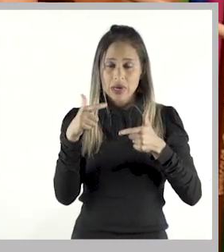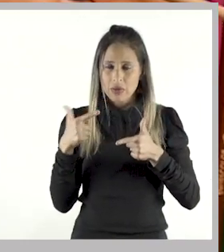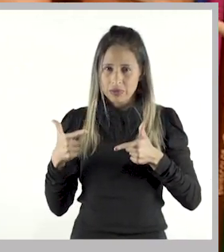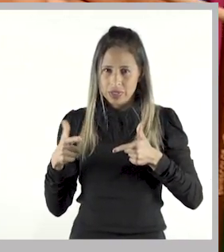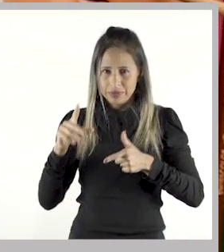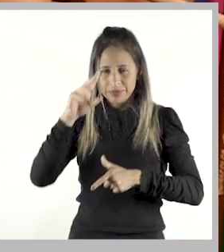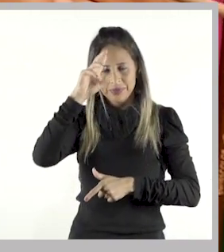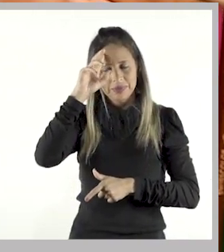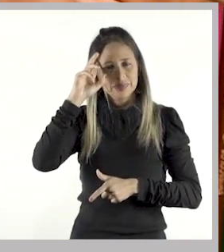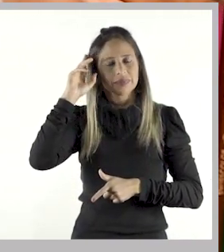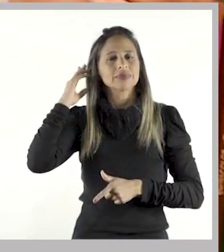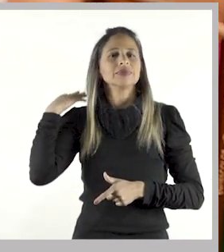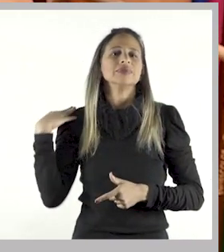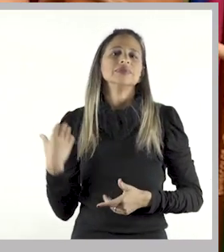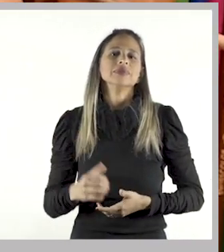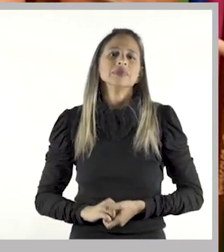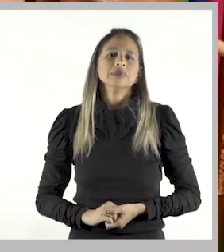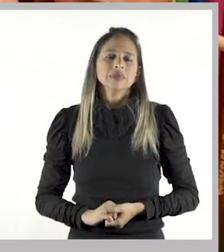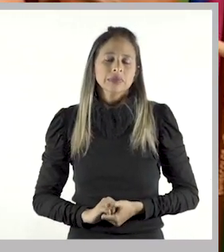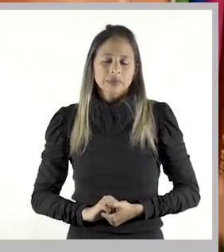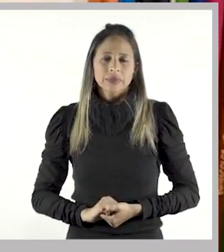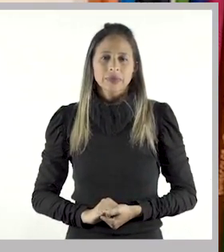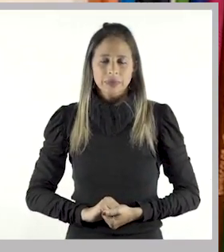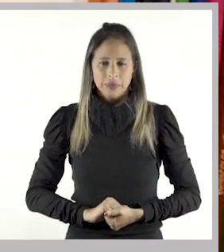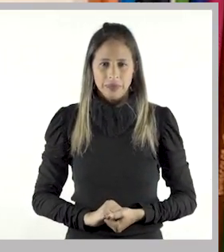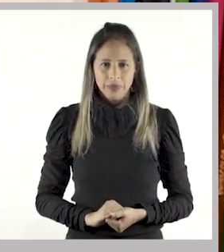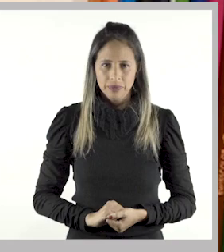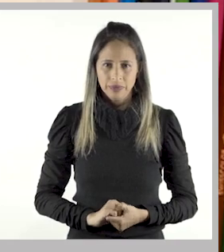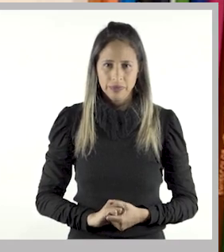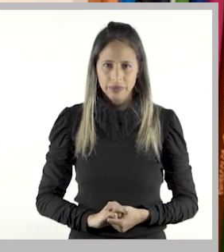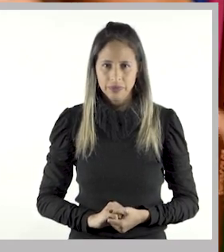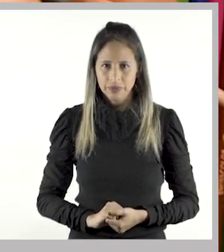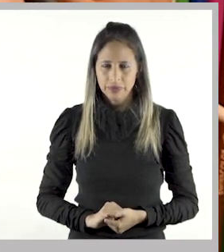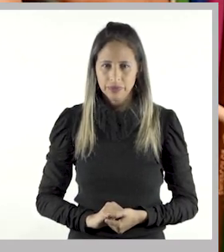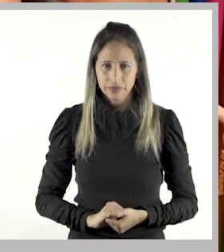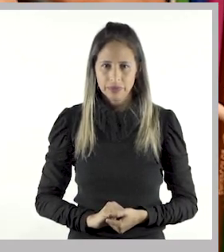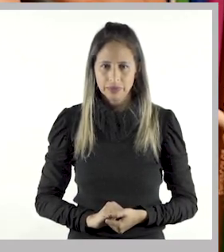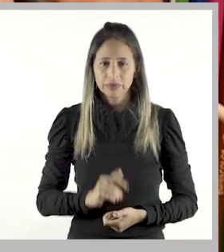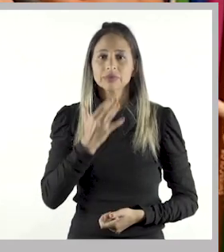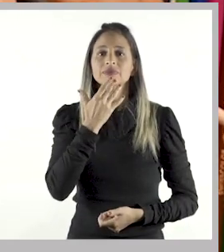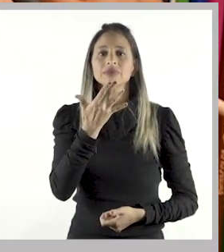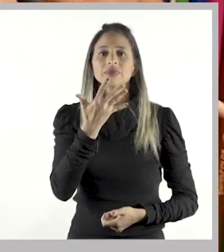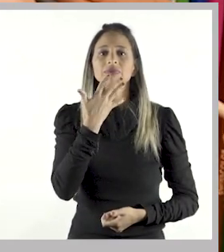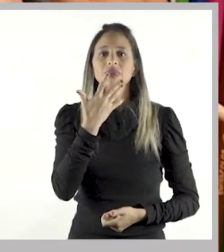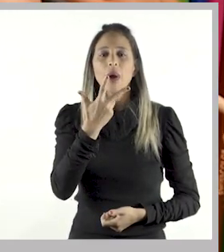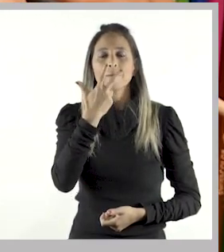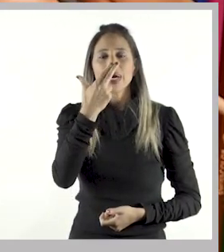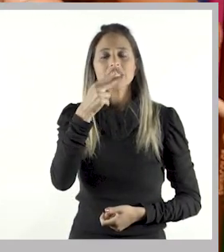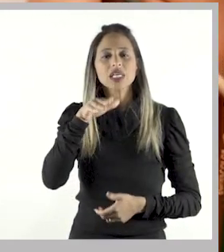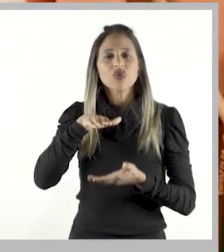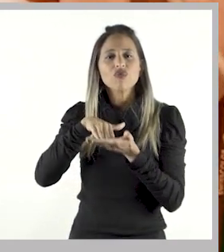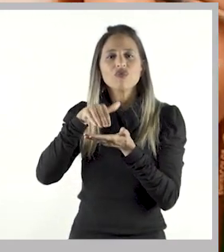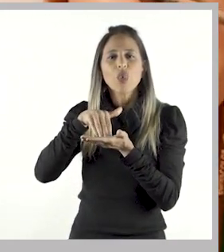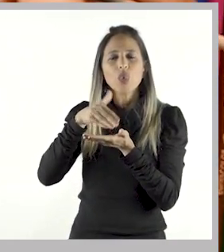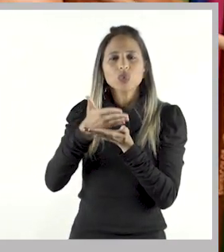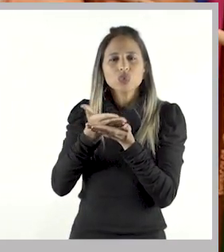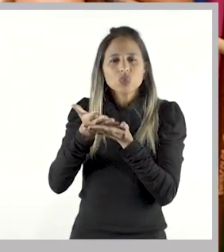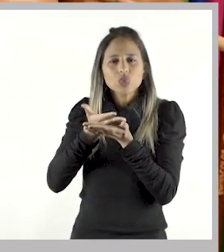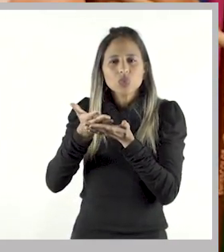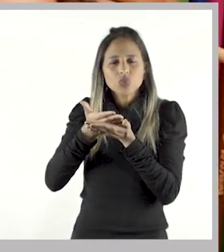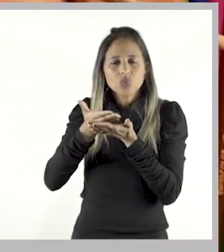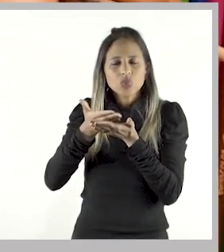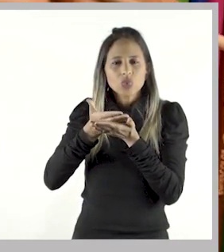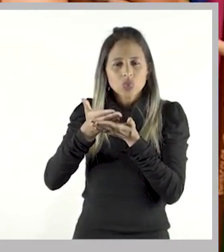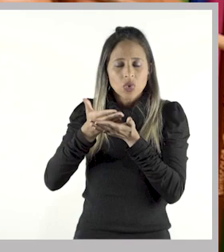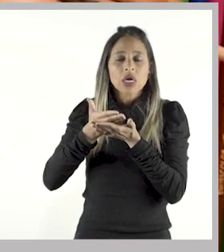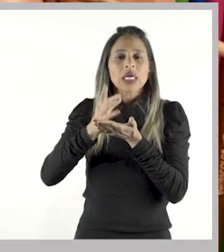uma separação. Essa cor aqui é bem parecida com a do fundo, mas depois ela vai se